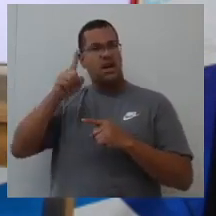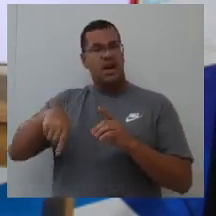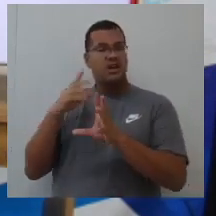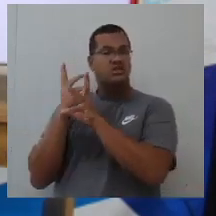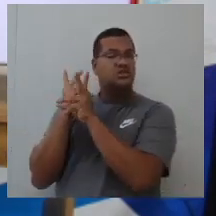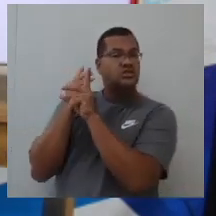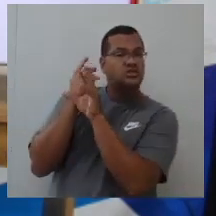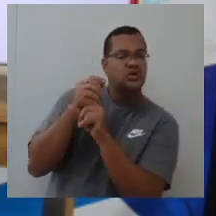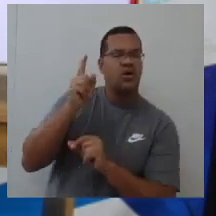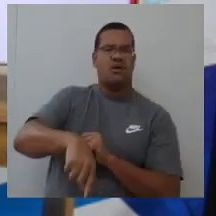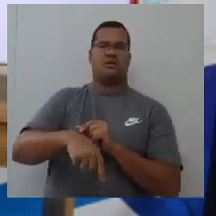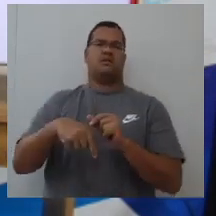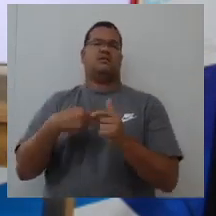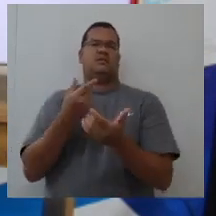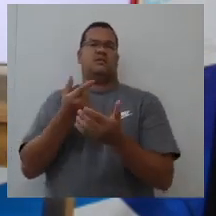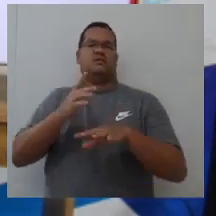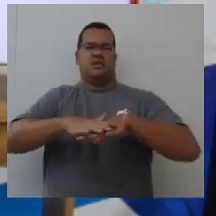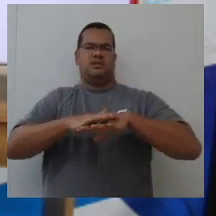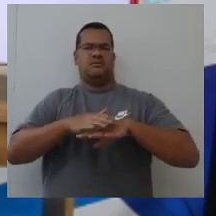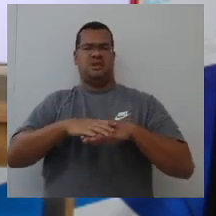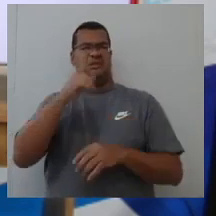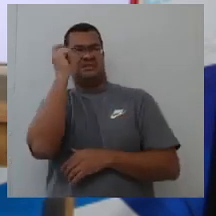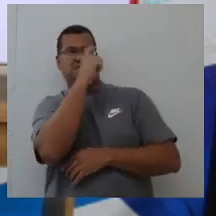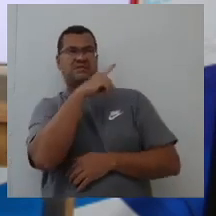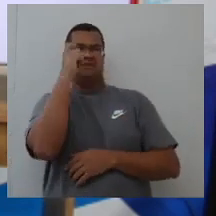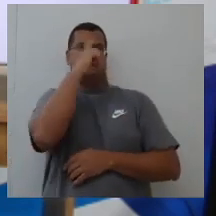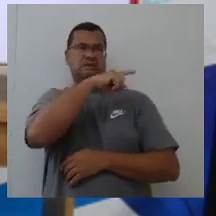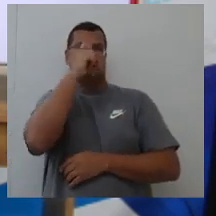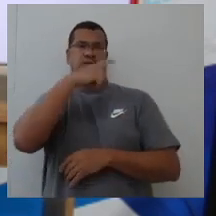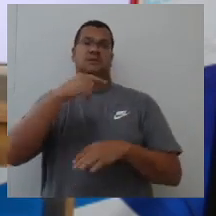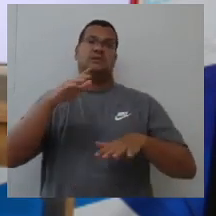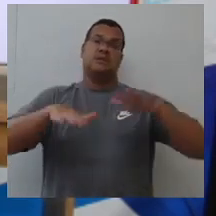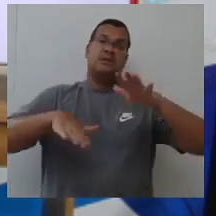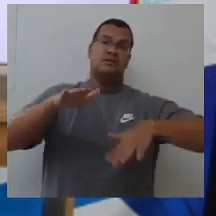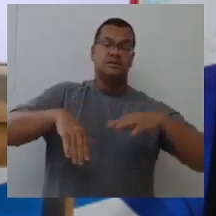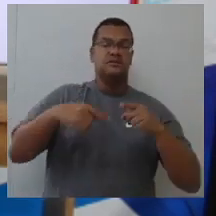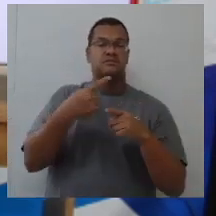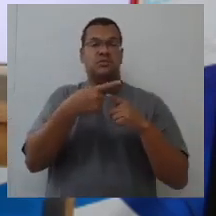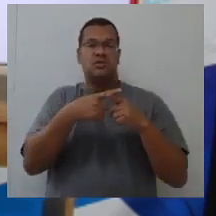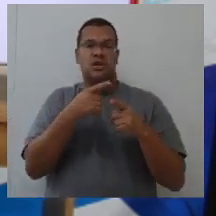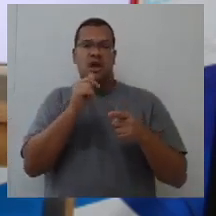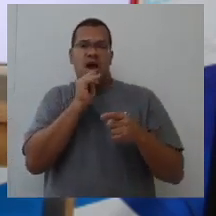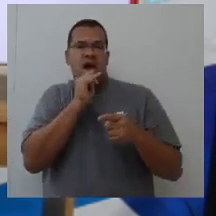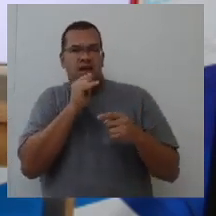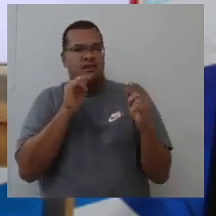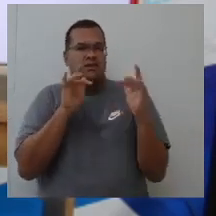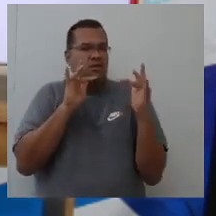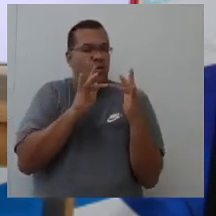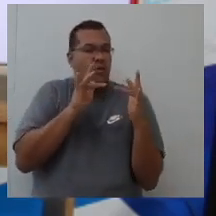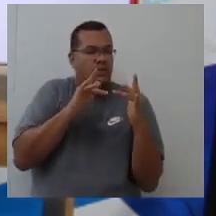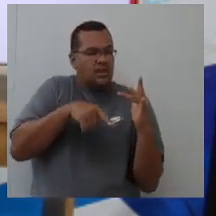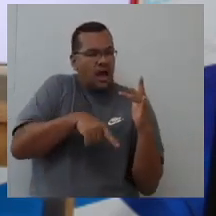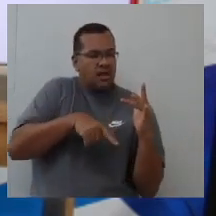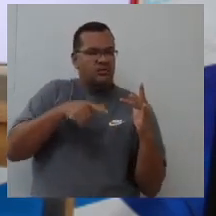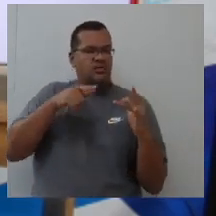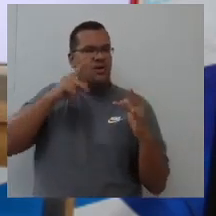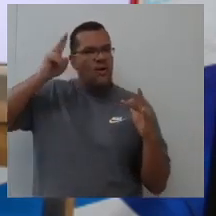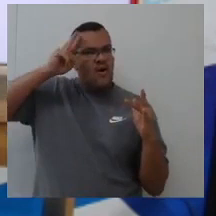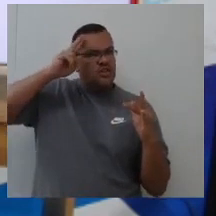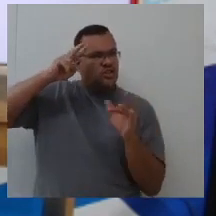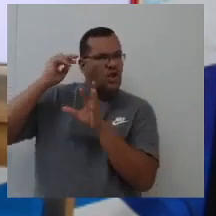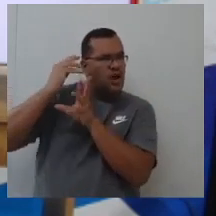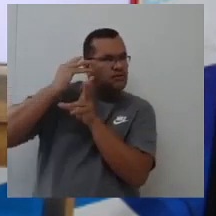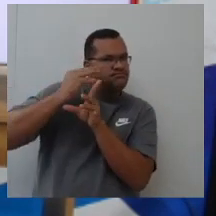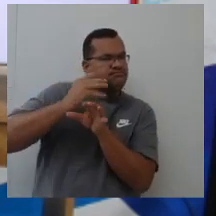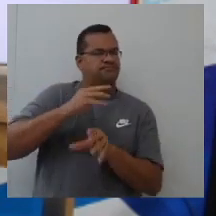matemática. Então, alguém pode dizer, a matemática é difícil, mas porque talvez a gente não tenha tido contato com a história da matemática.